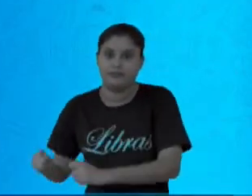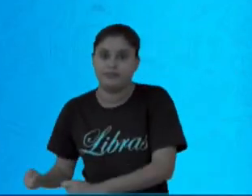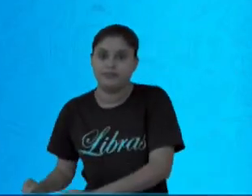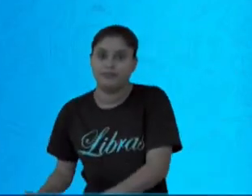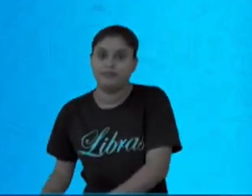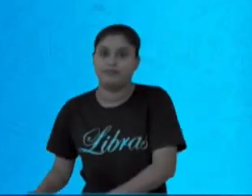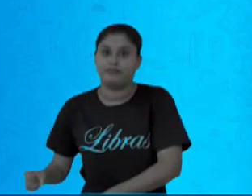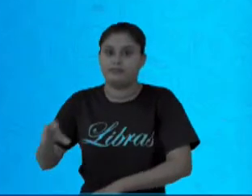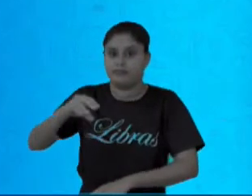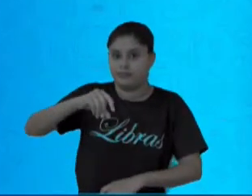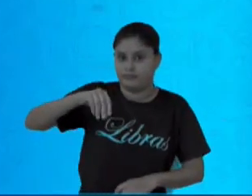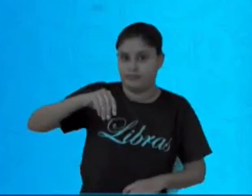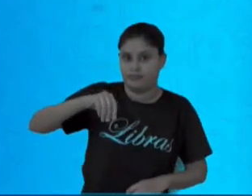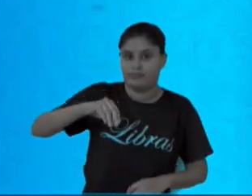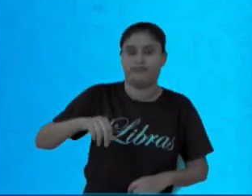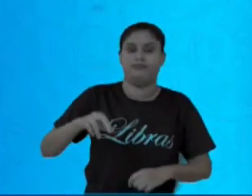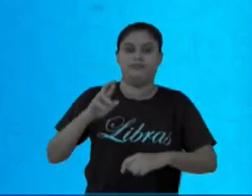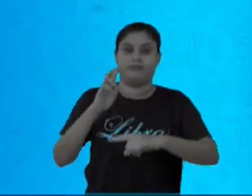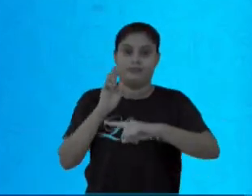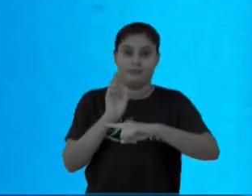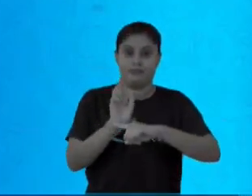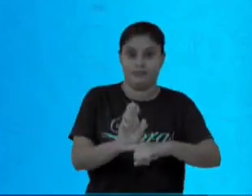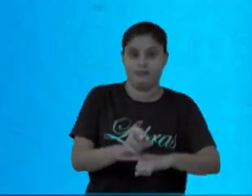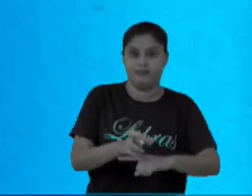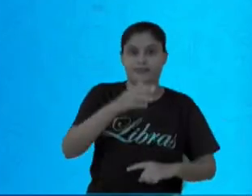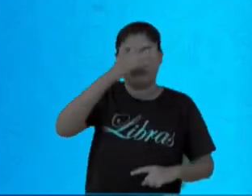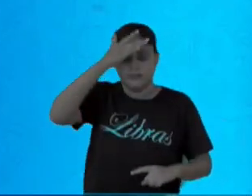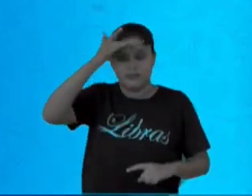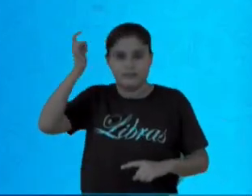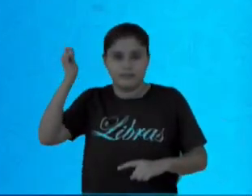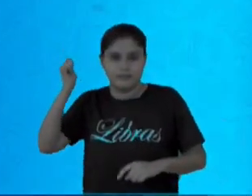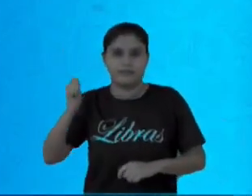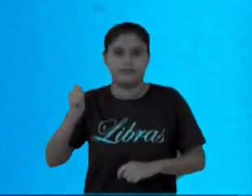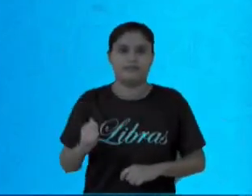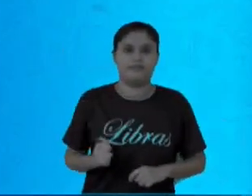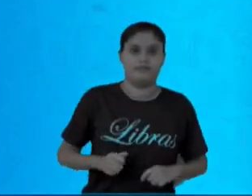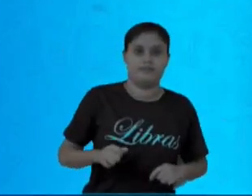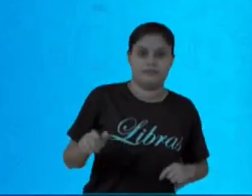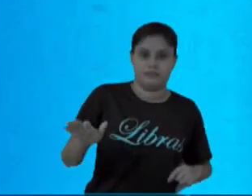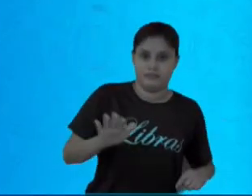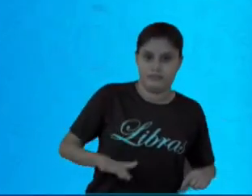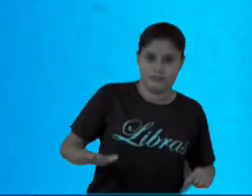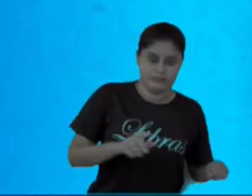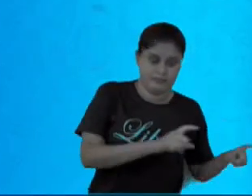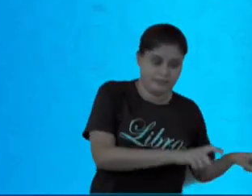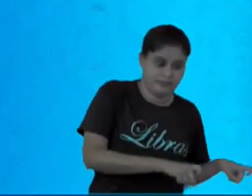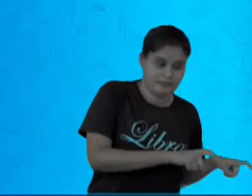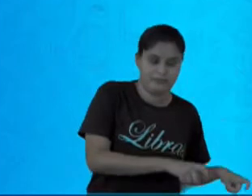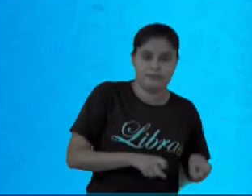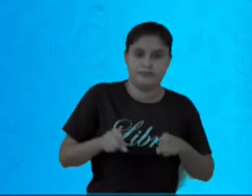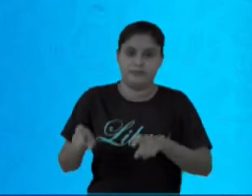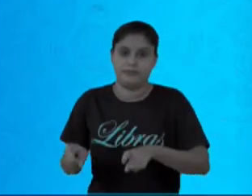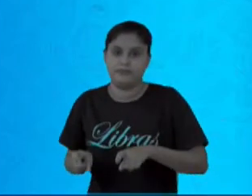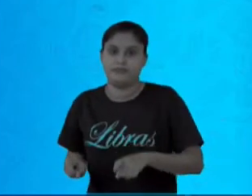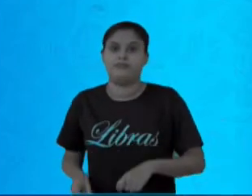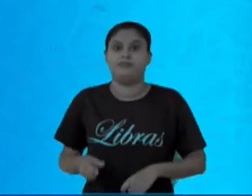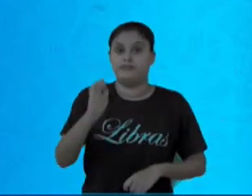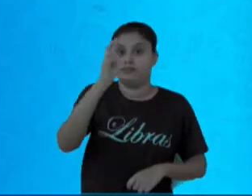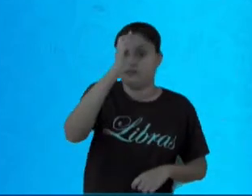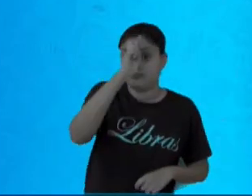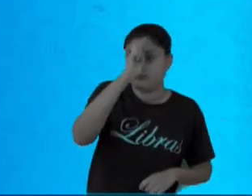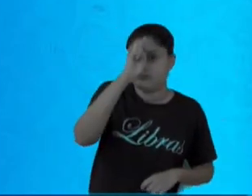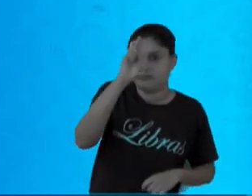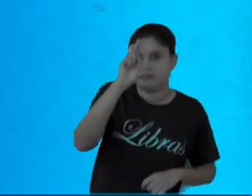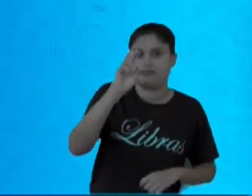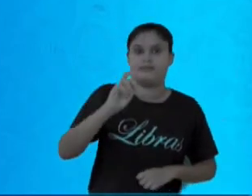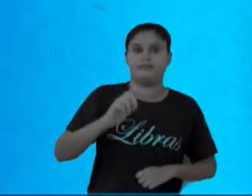de arrendamento. Esta pessoa chega na zona rural e combina com o proprietário da terra, né? Ele arrenda